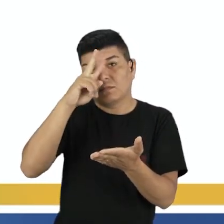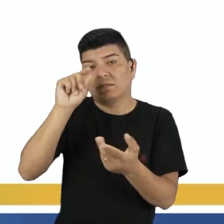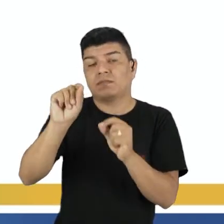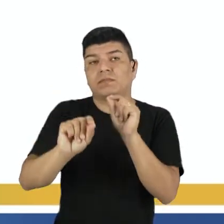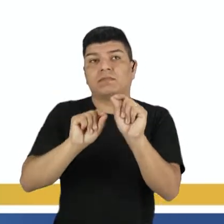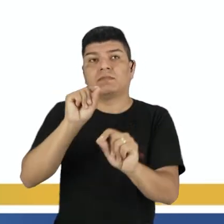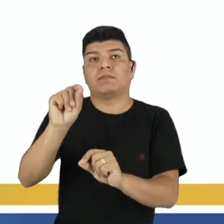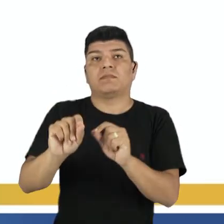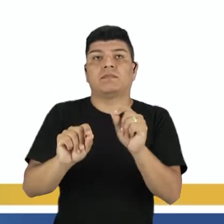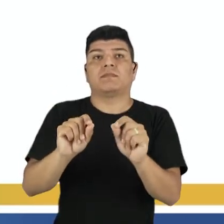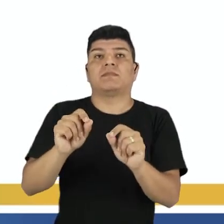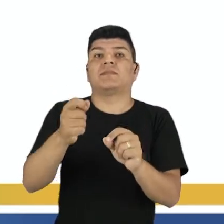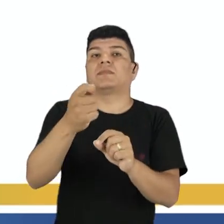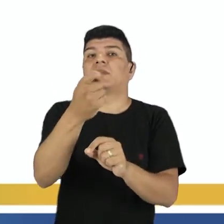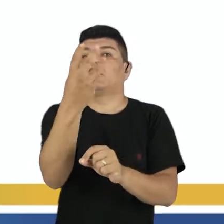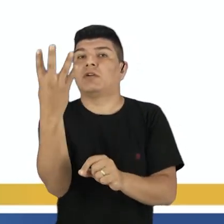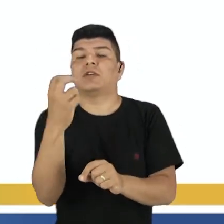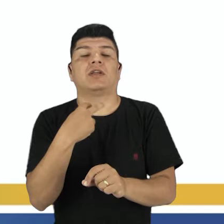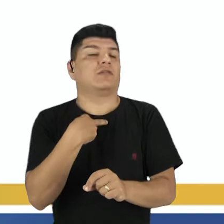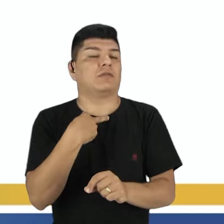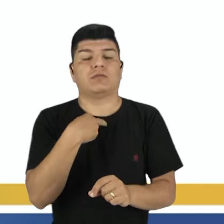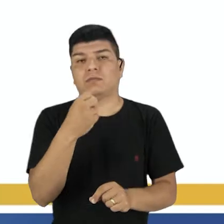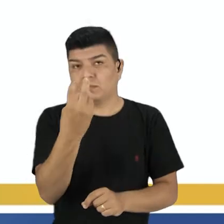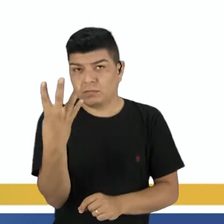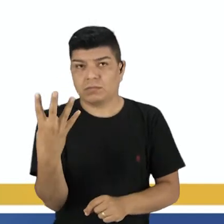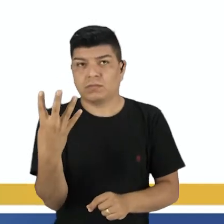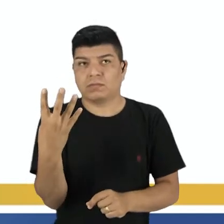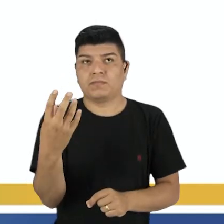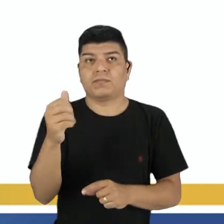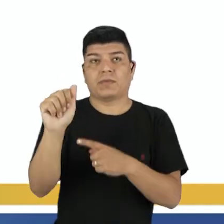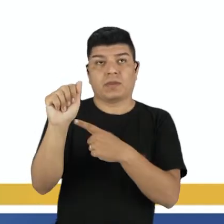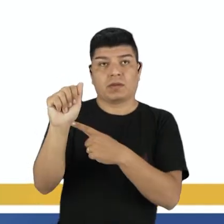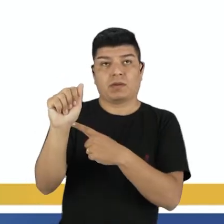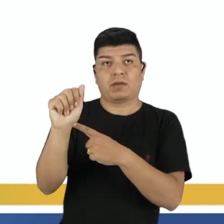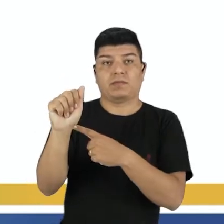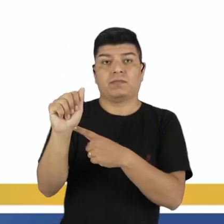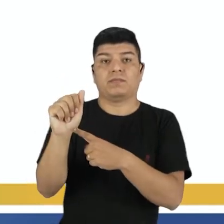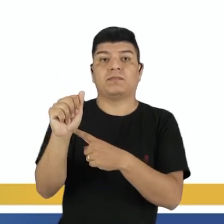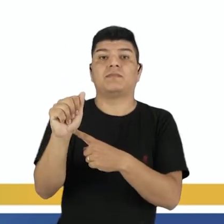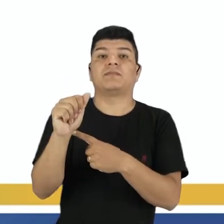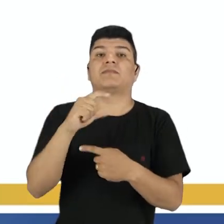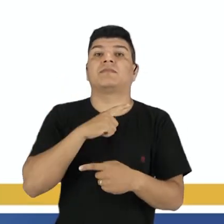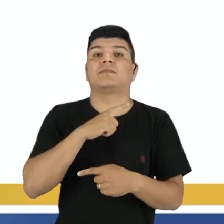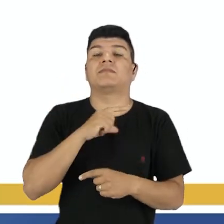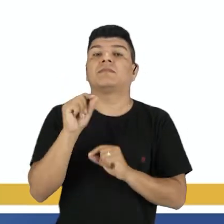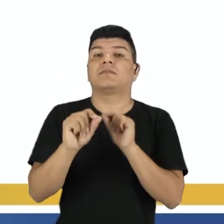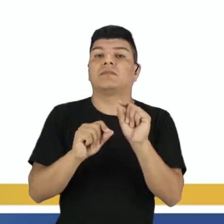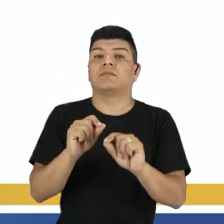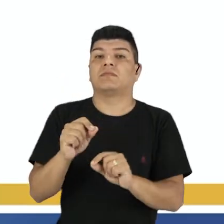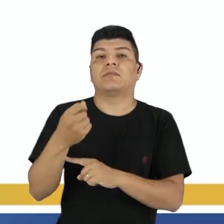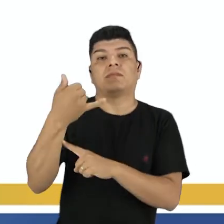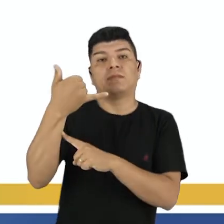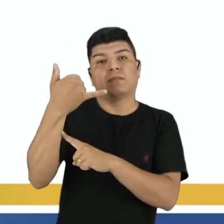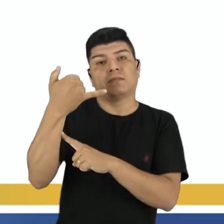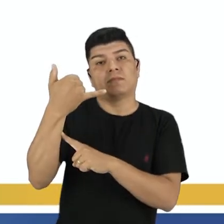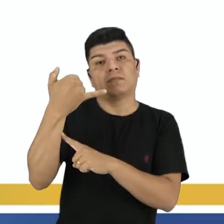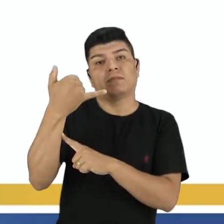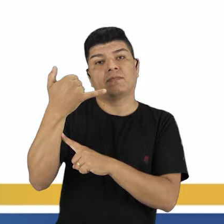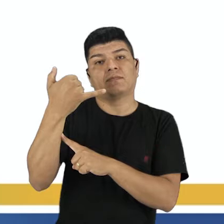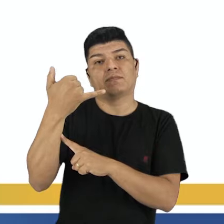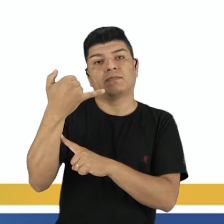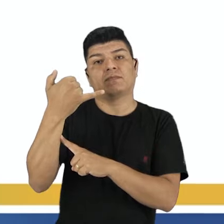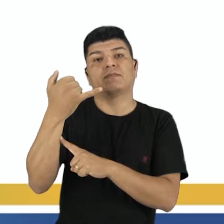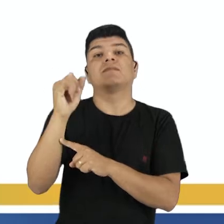esse substantivo é contável ou não. Então, na letra A, nós temos uma pen, uma caneta. Caneta